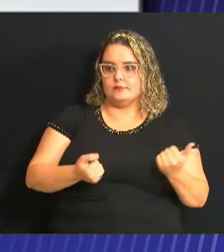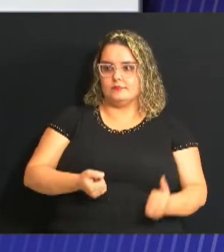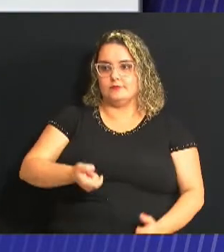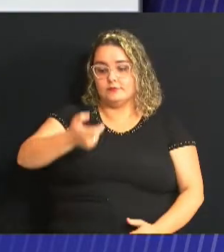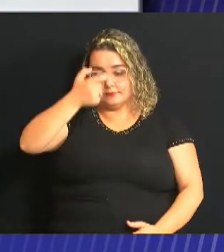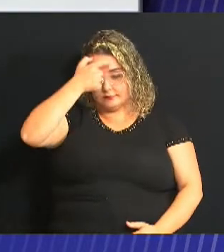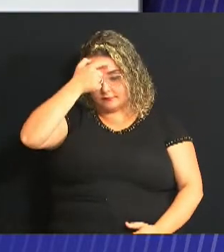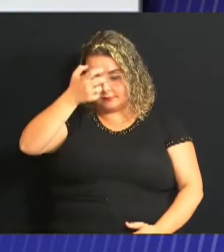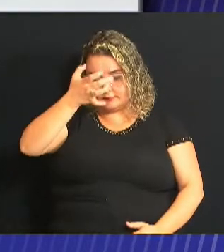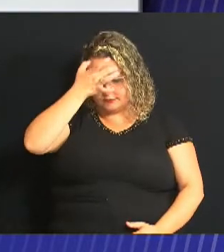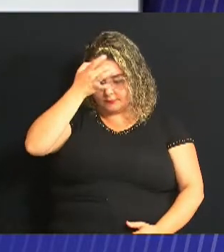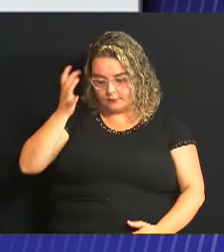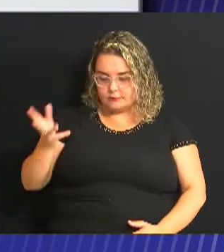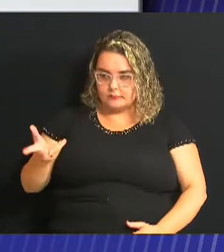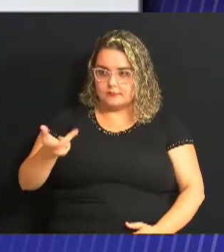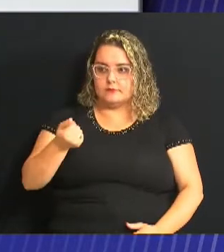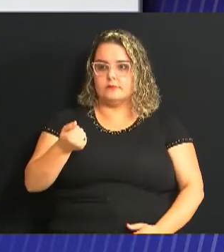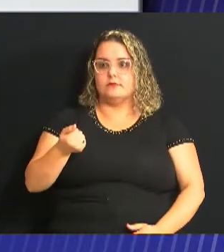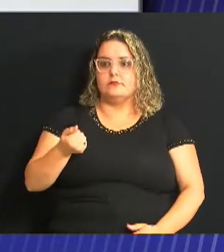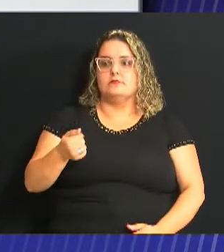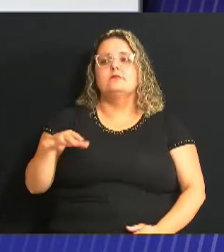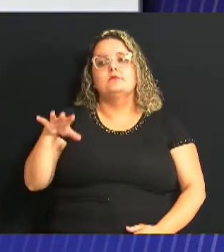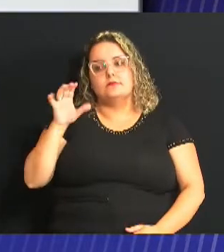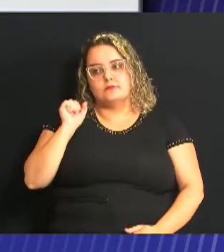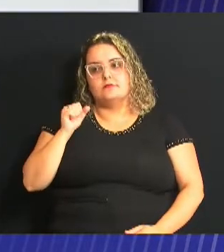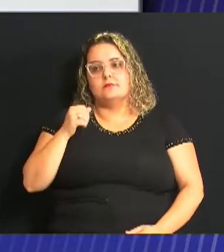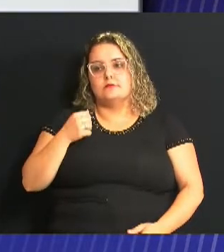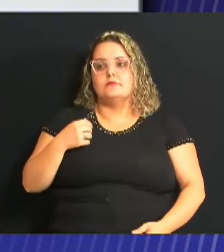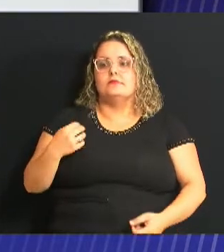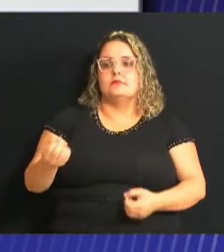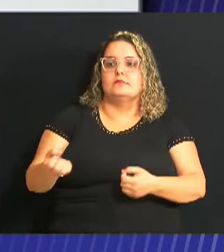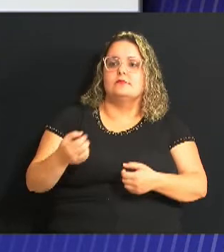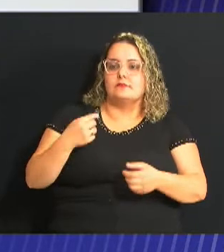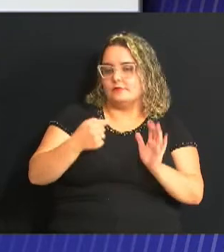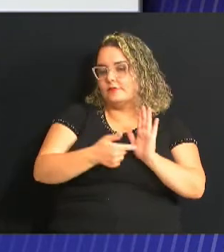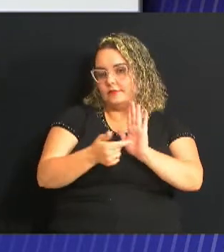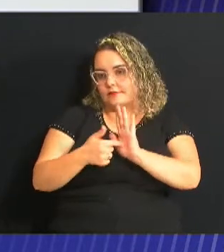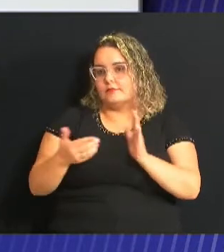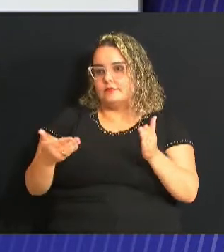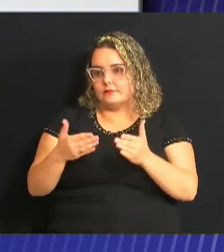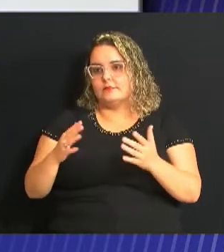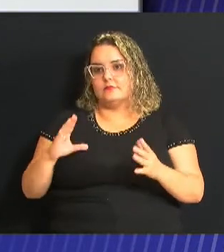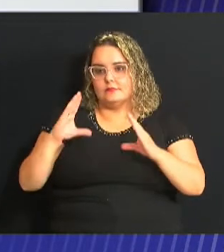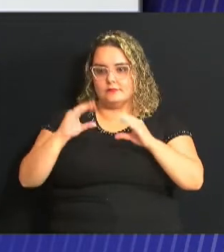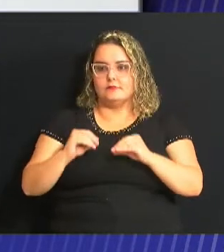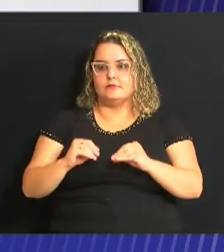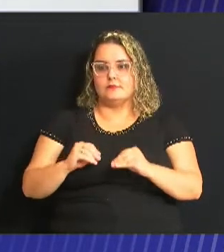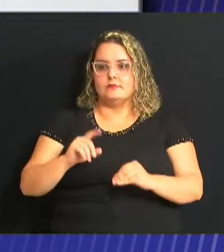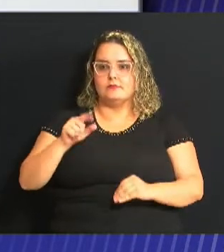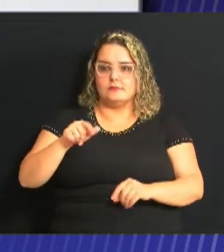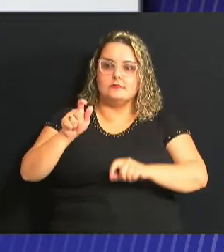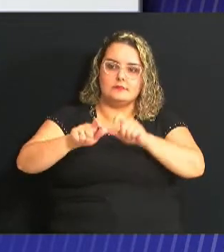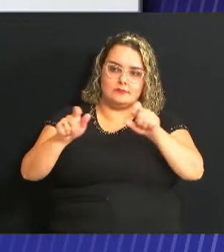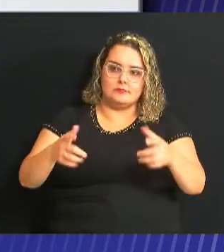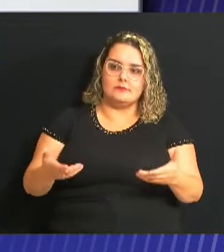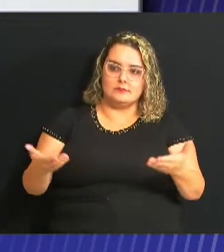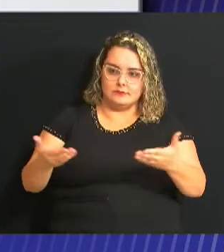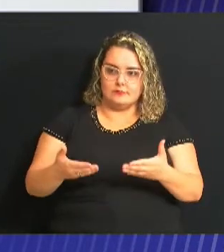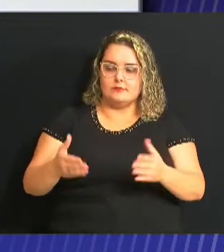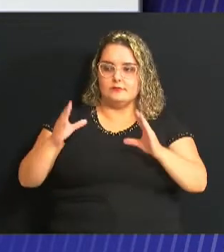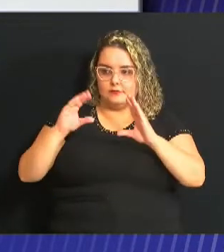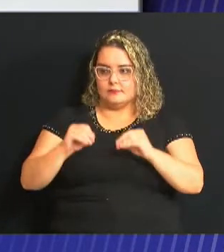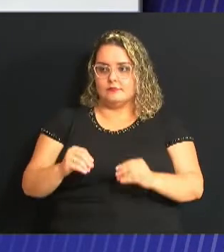terão a oportunidade de ver uma palhinha que ele vai dar aqui para nós nessa noite. São essas pessoas que